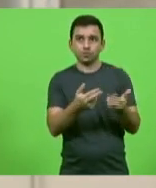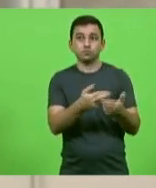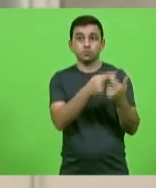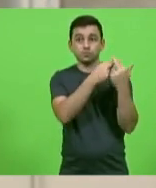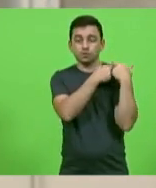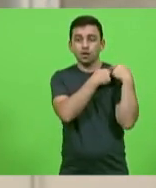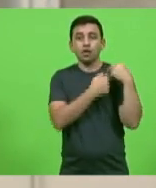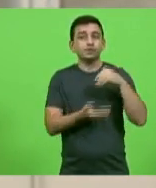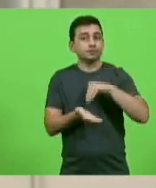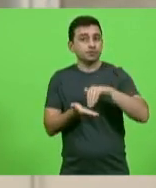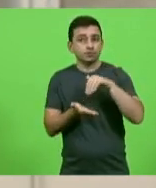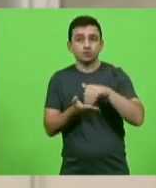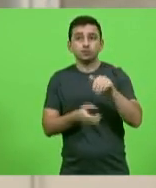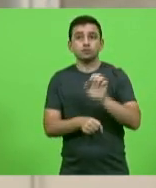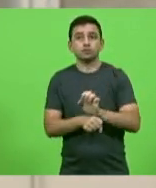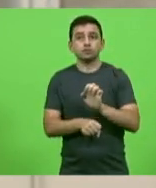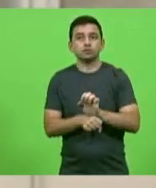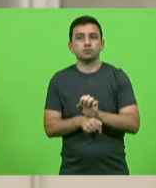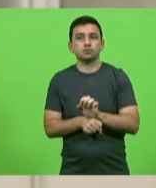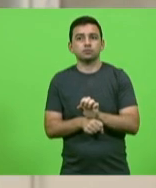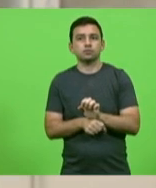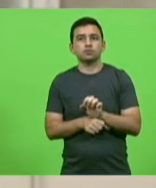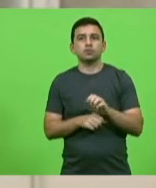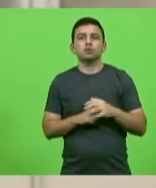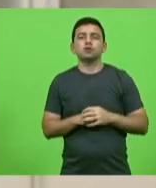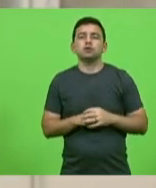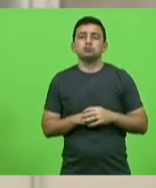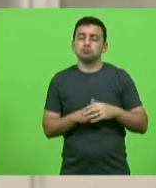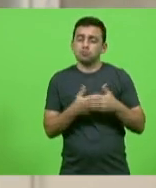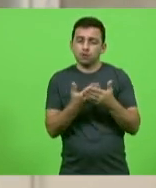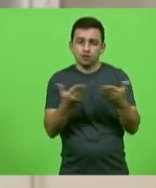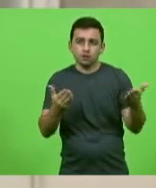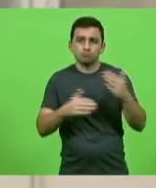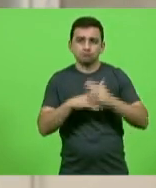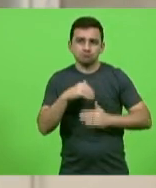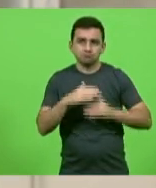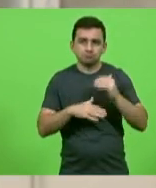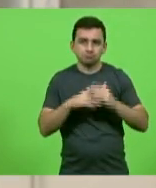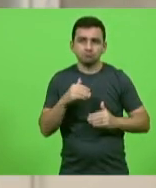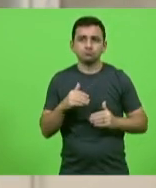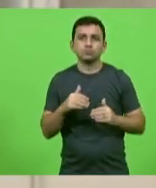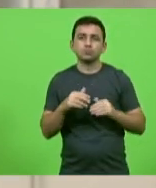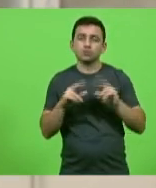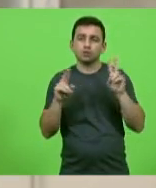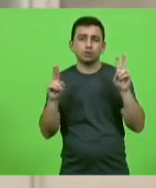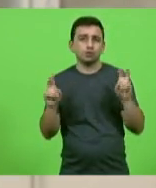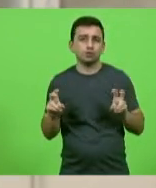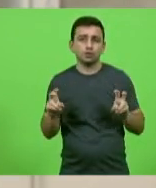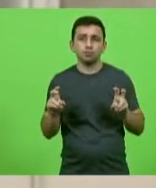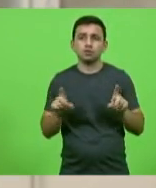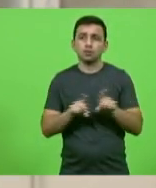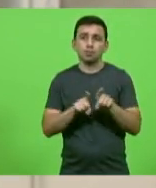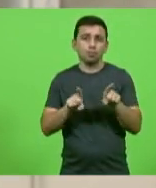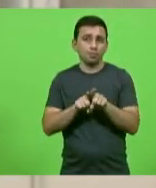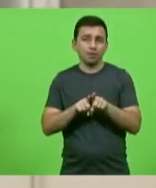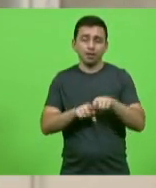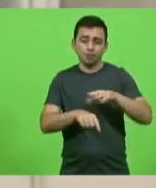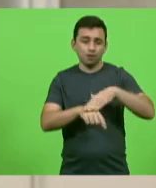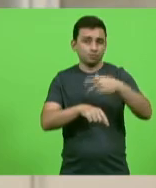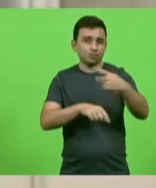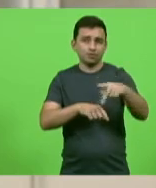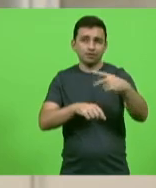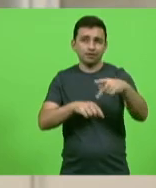de se poder aos secretários de estado no âmbito de sua competência em razão da matéria e tendo em vista a função